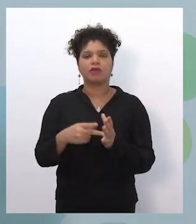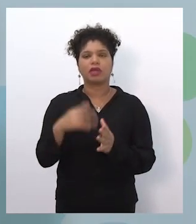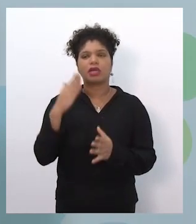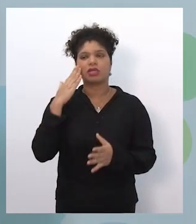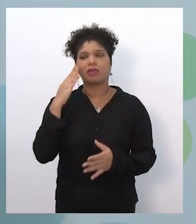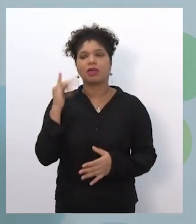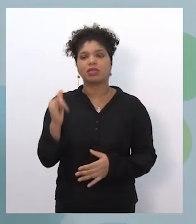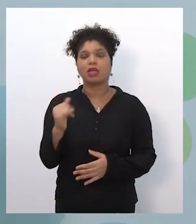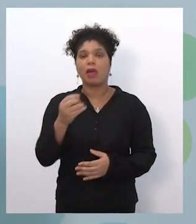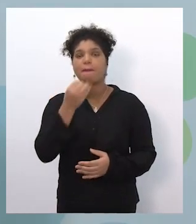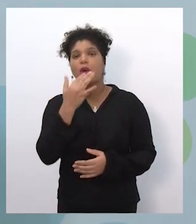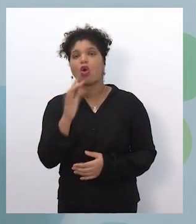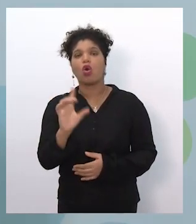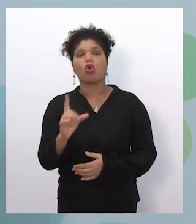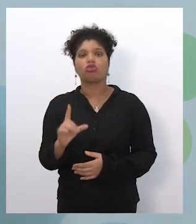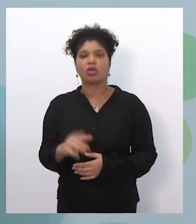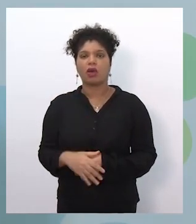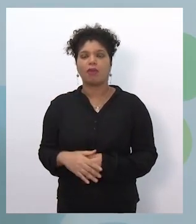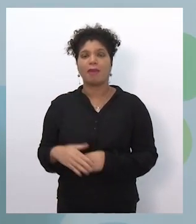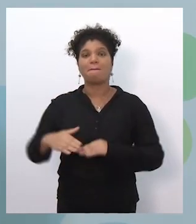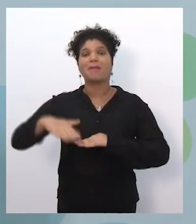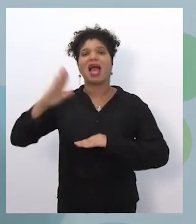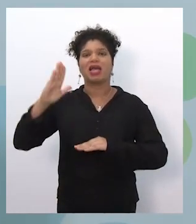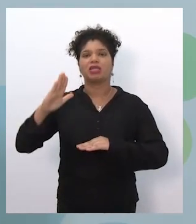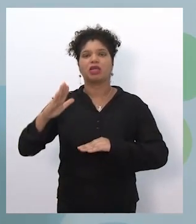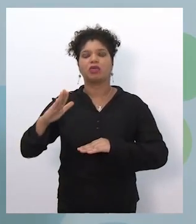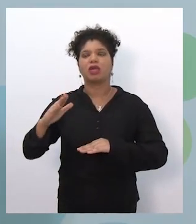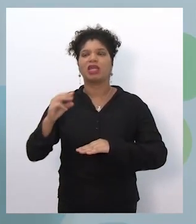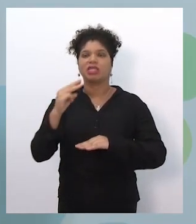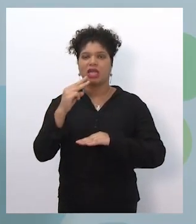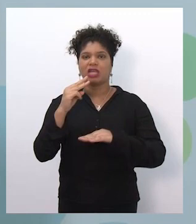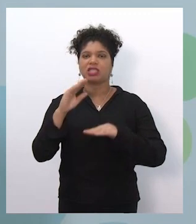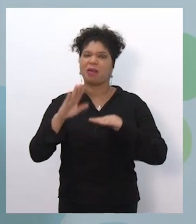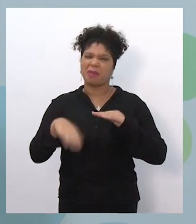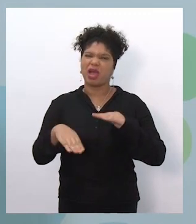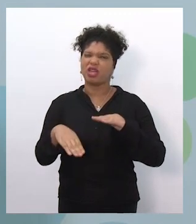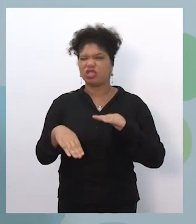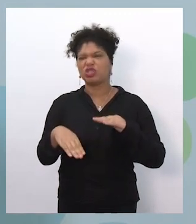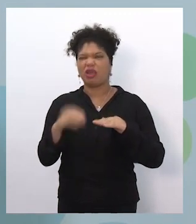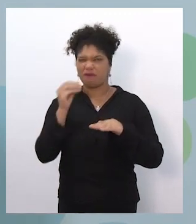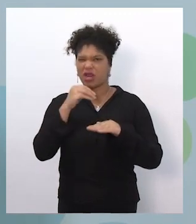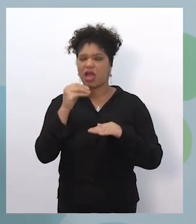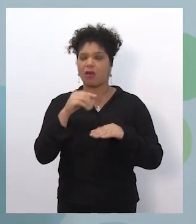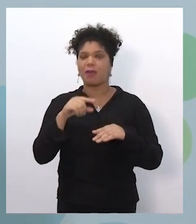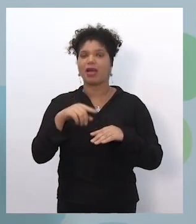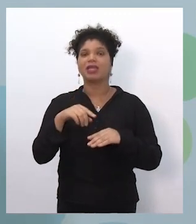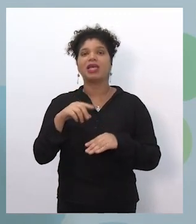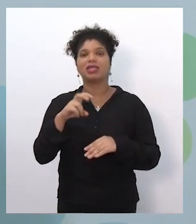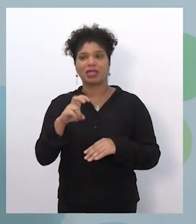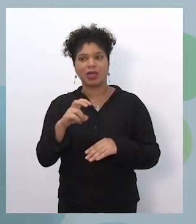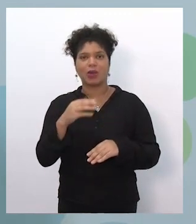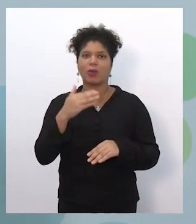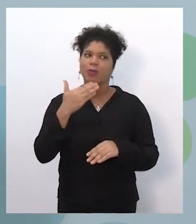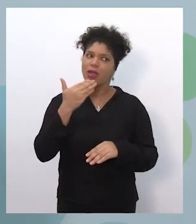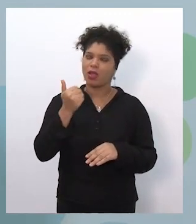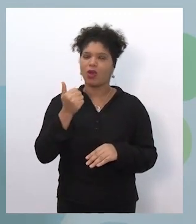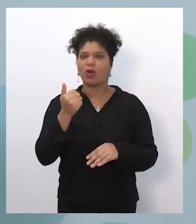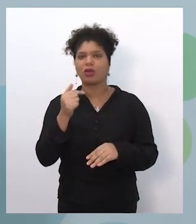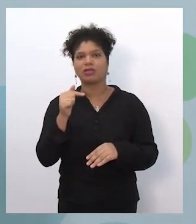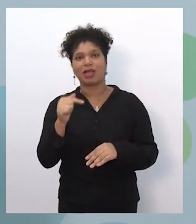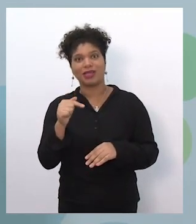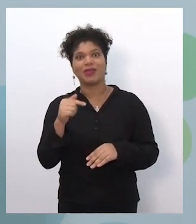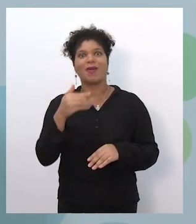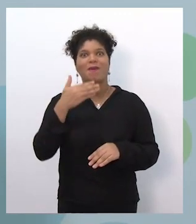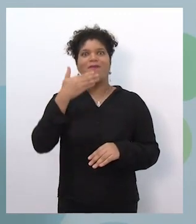i5 e trouxe o i5 de terceira geração, que era 3470, né? Então, quanto mais for moderno, que já estamos na